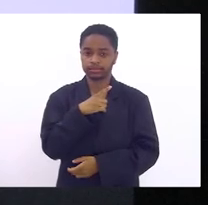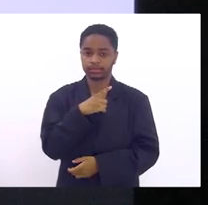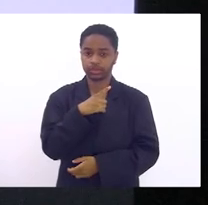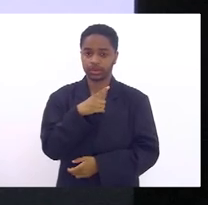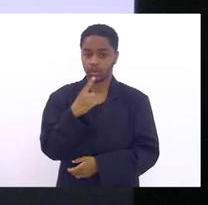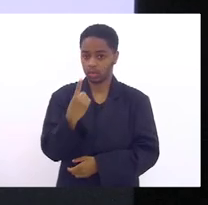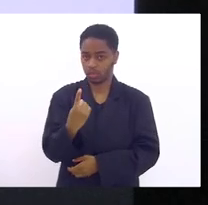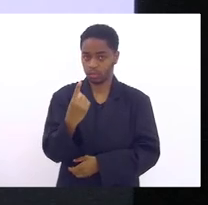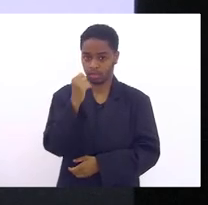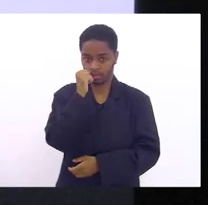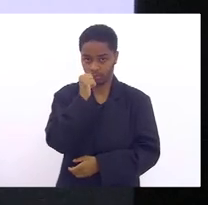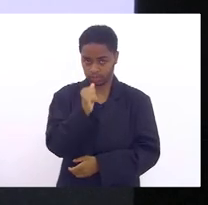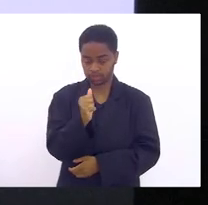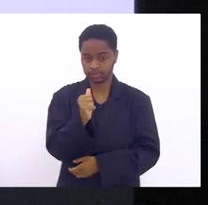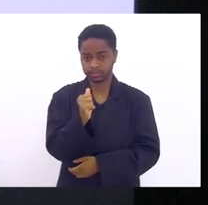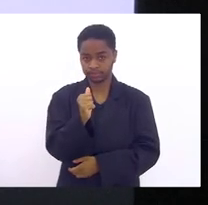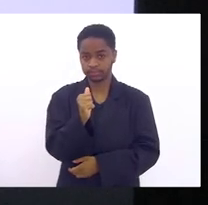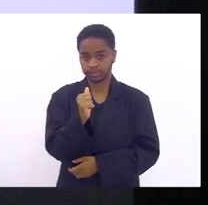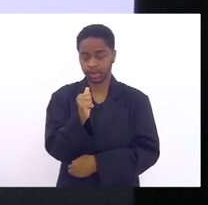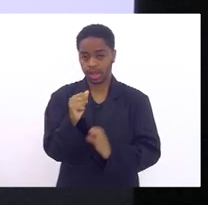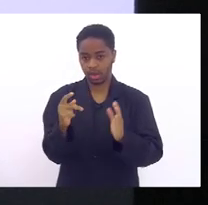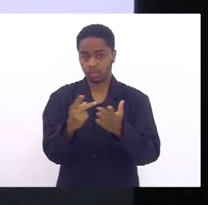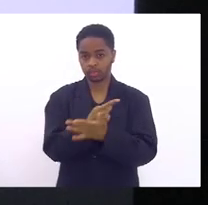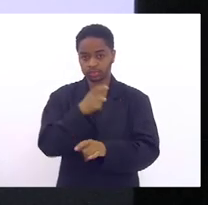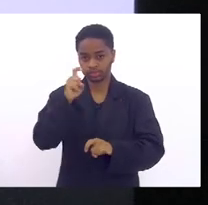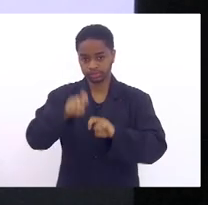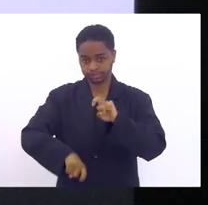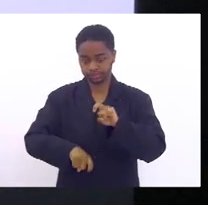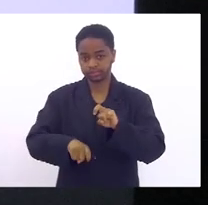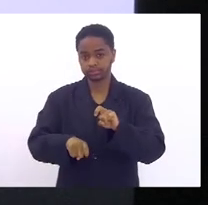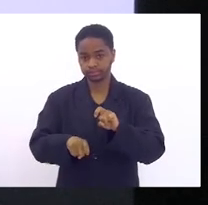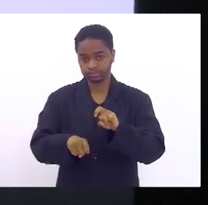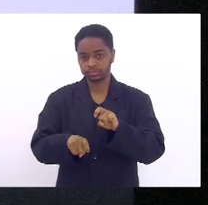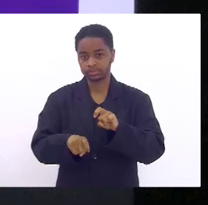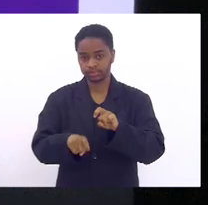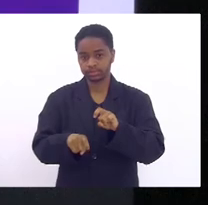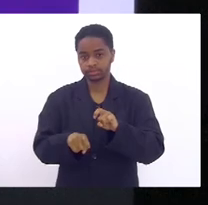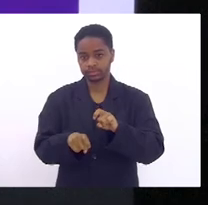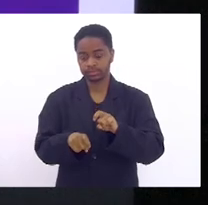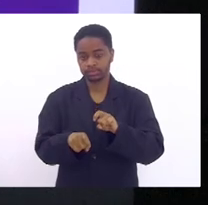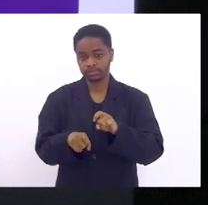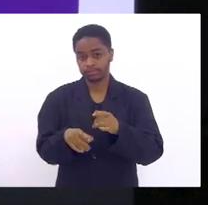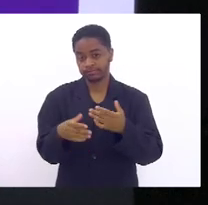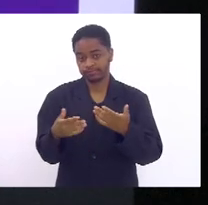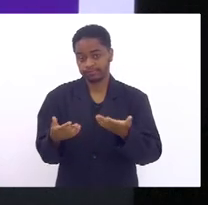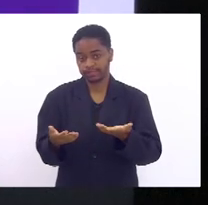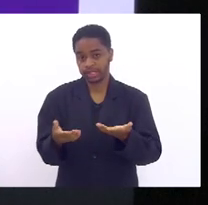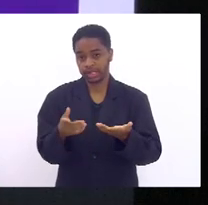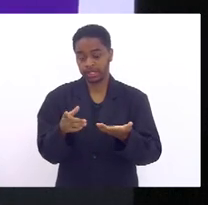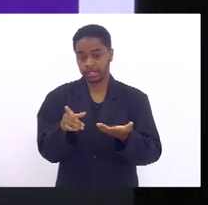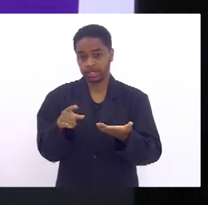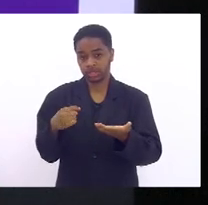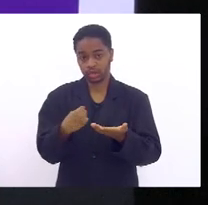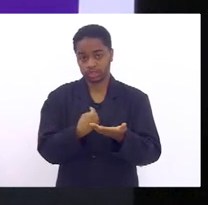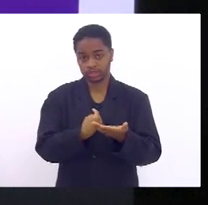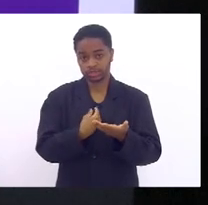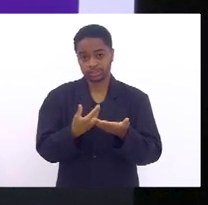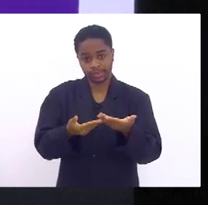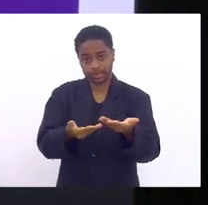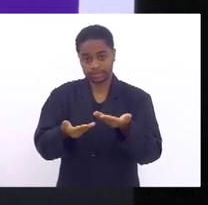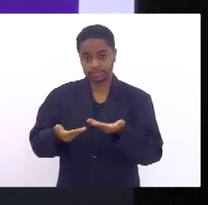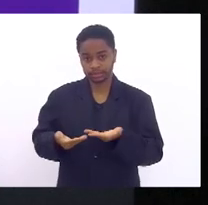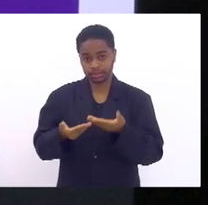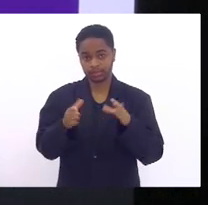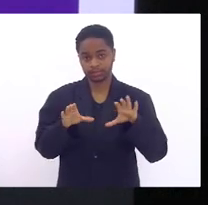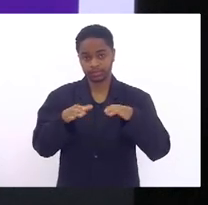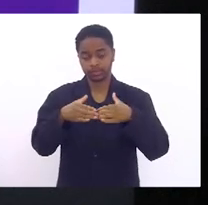mulher que foi eh estuprada eh um dos casos assim emblemáticos que nós atendemos na comissão de